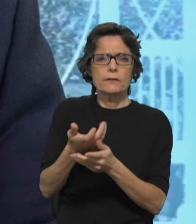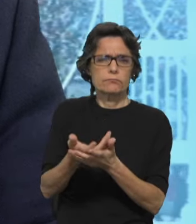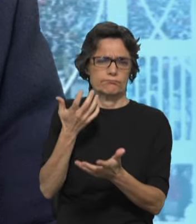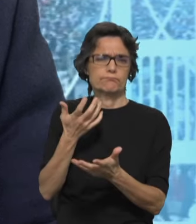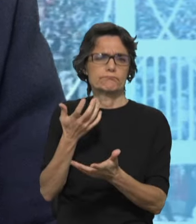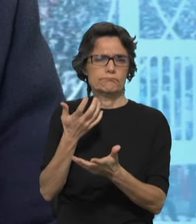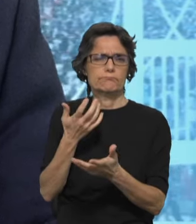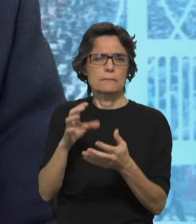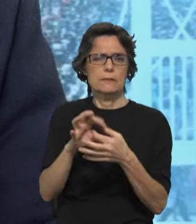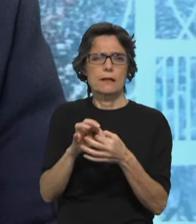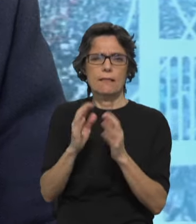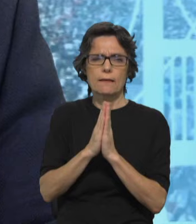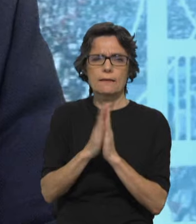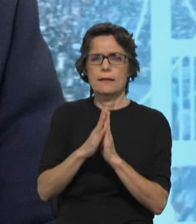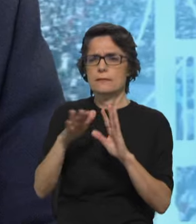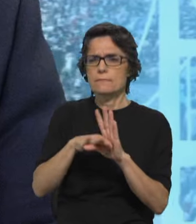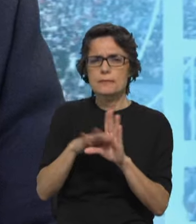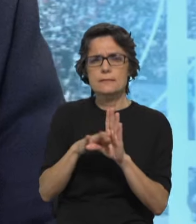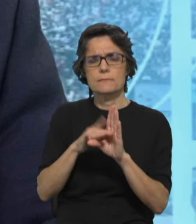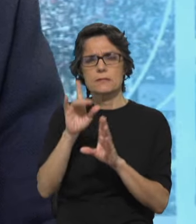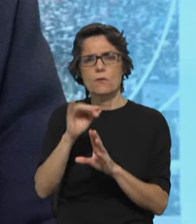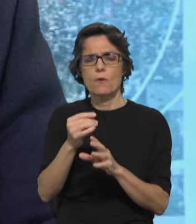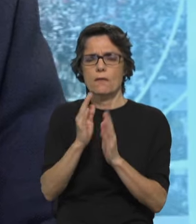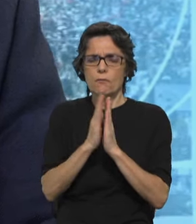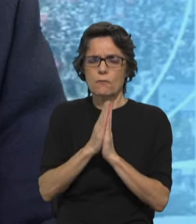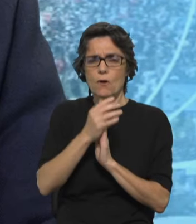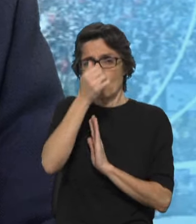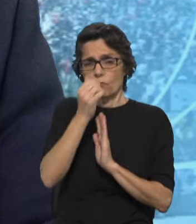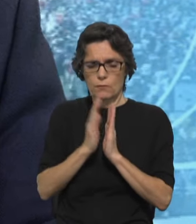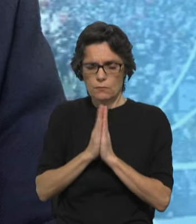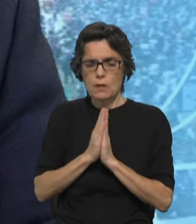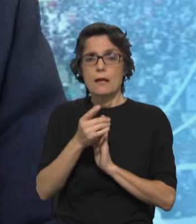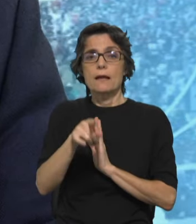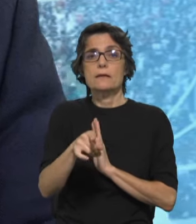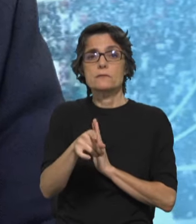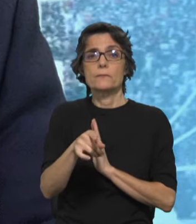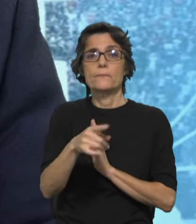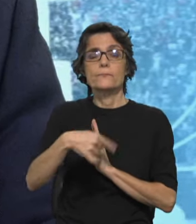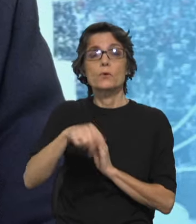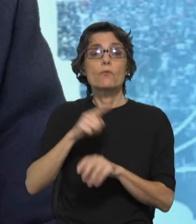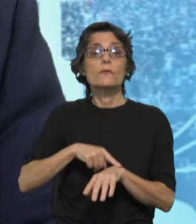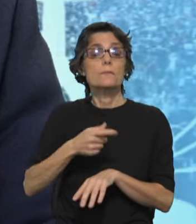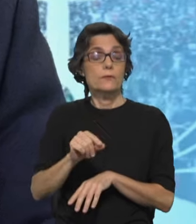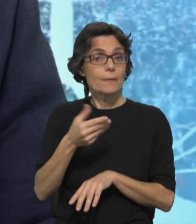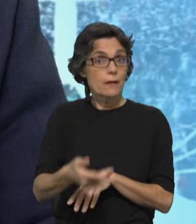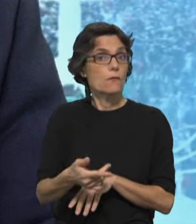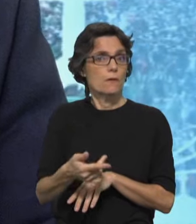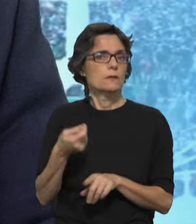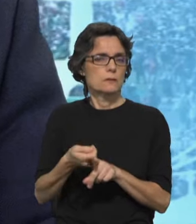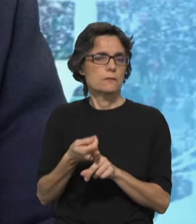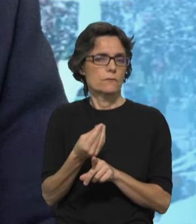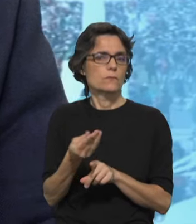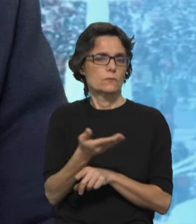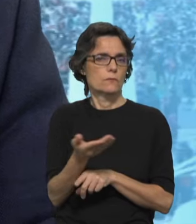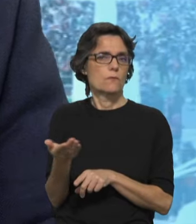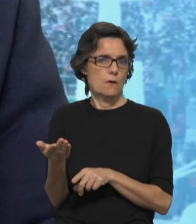à participação na celebração da Eucaristia. O nosso tempo tem grandes desafios nesse sentido. Nós, de